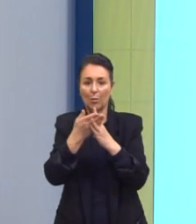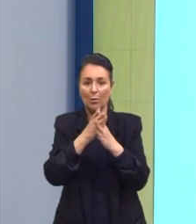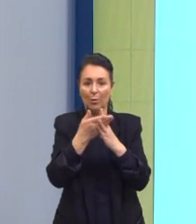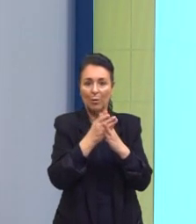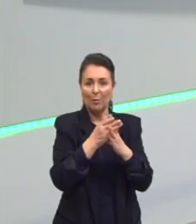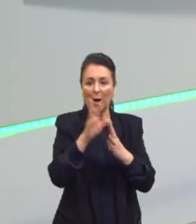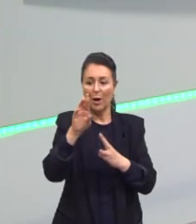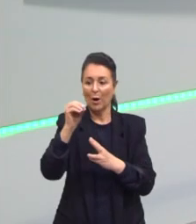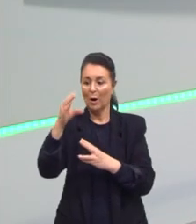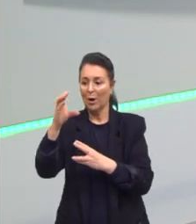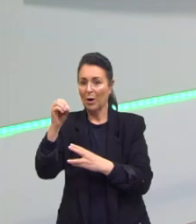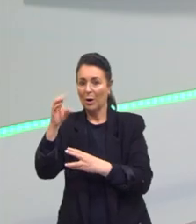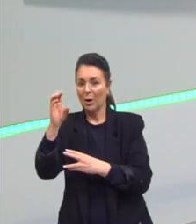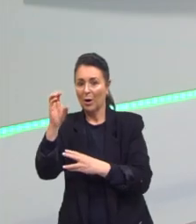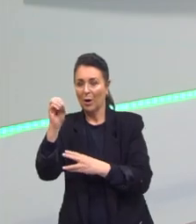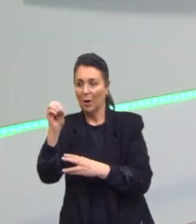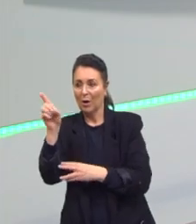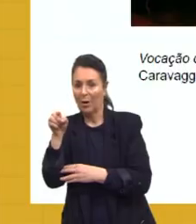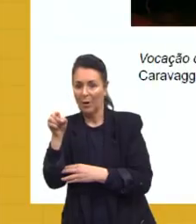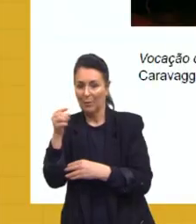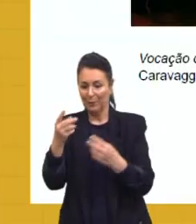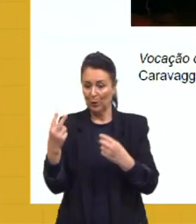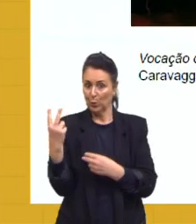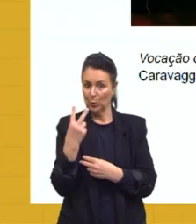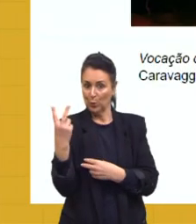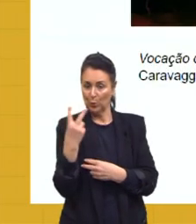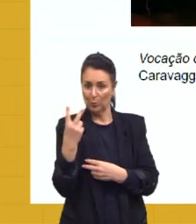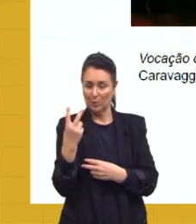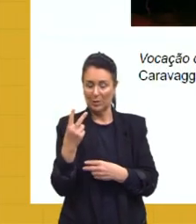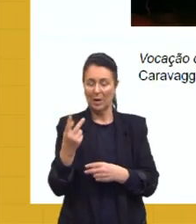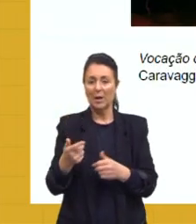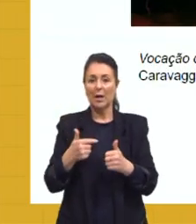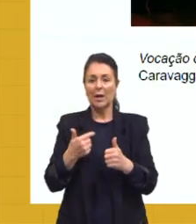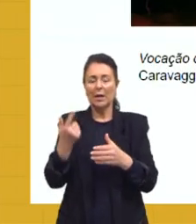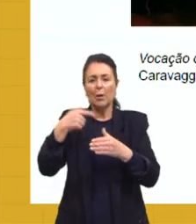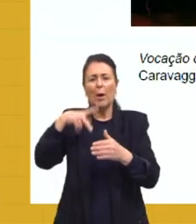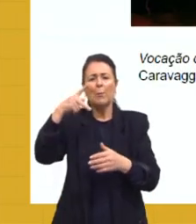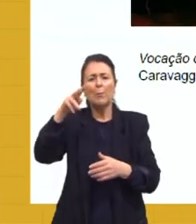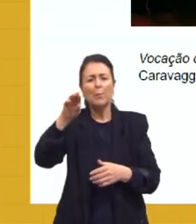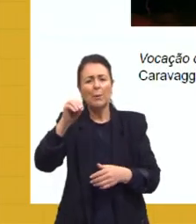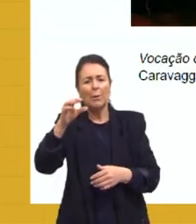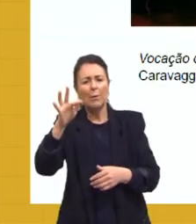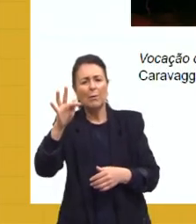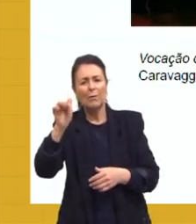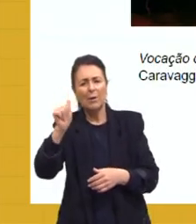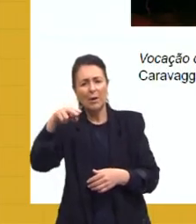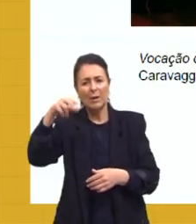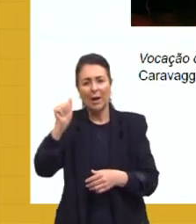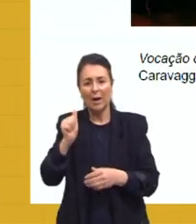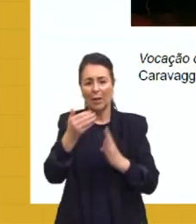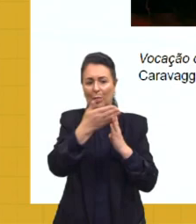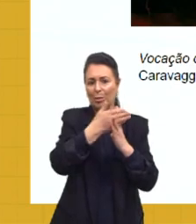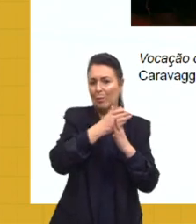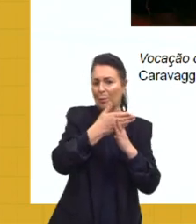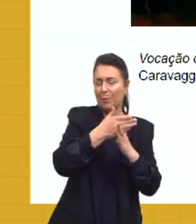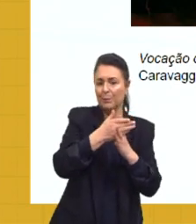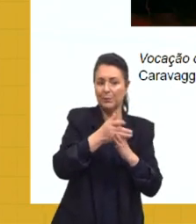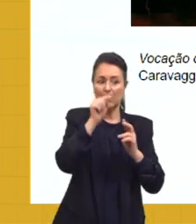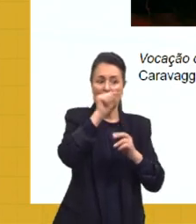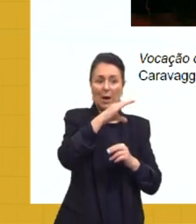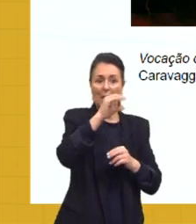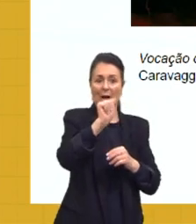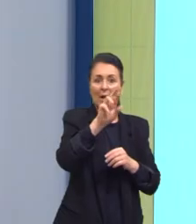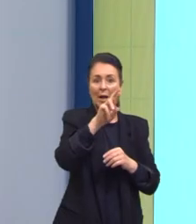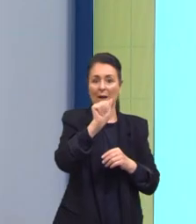e uma rococó para a gente entender quando se fala em uma versão profana do Barroco olha lá de um lado do